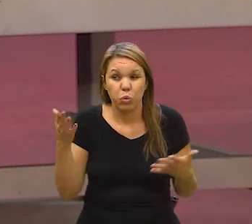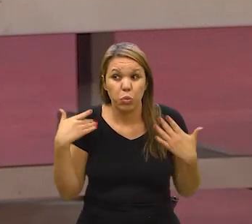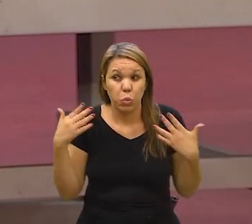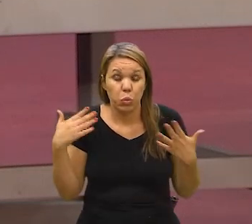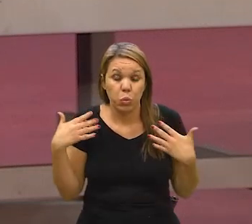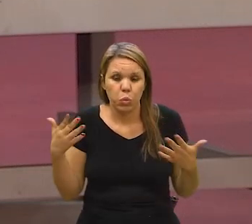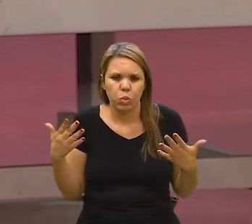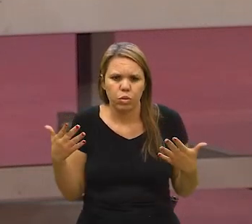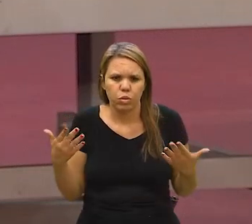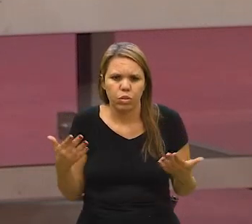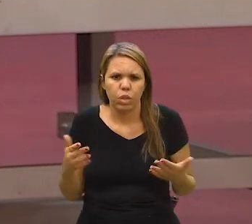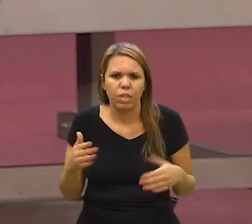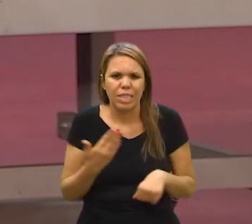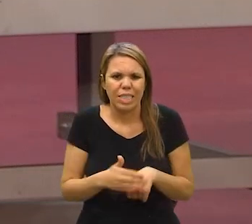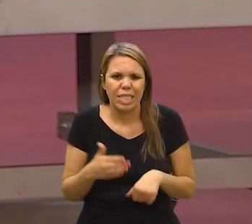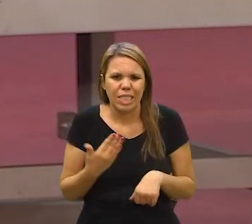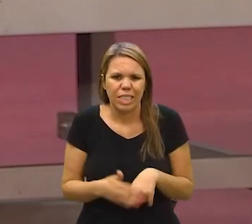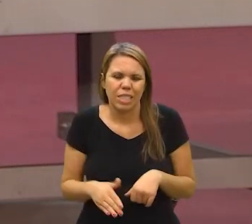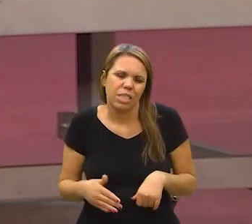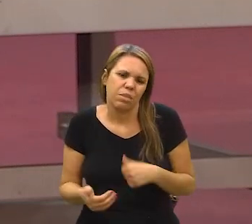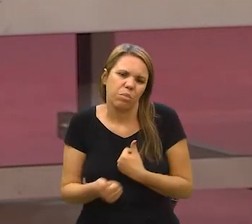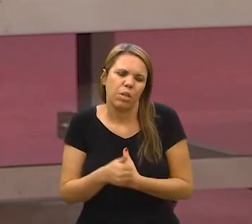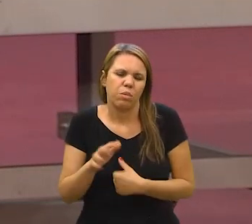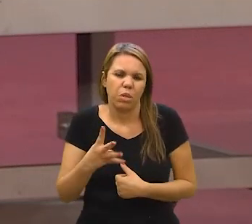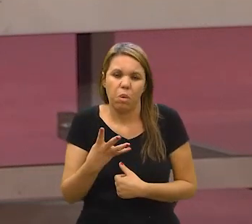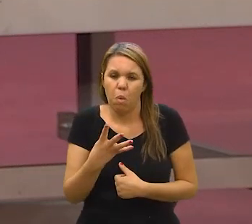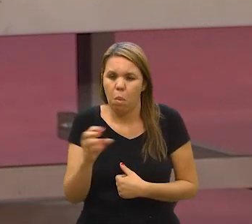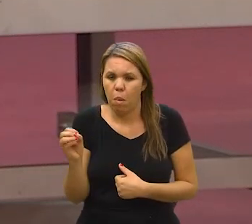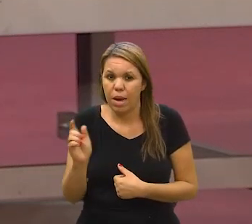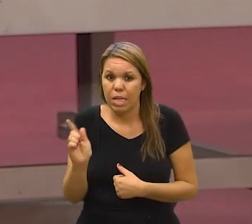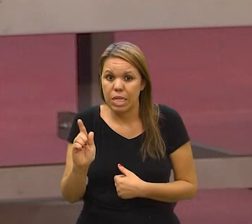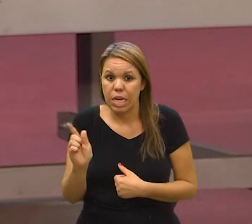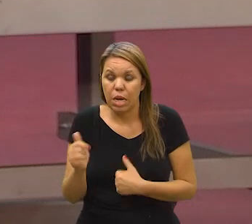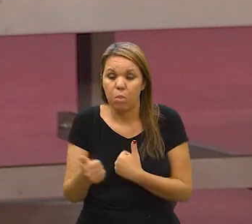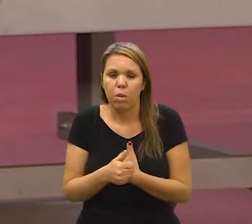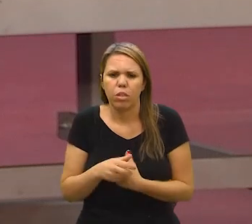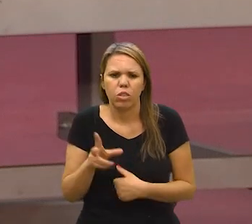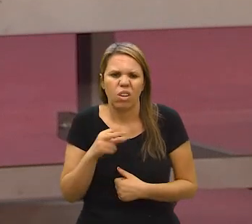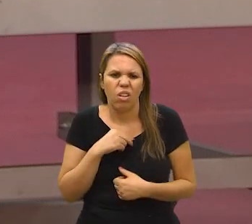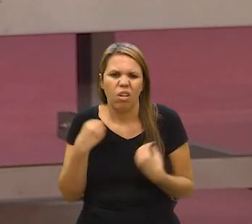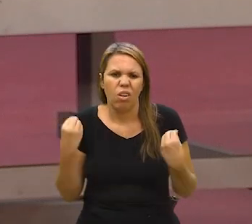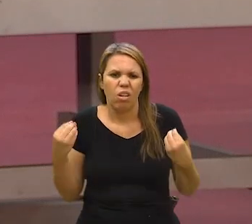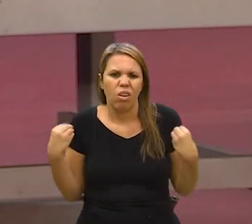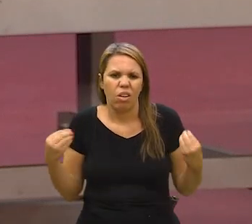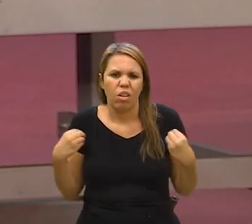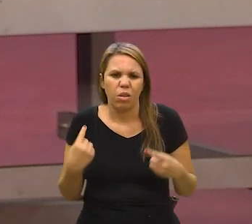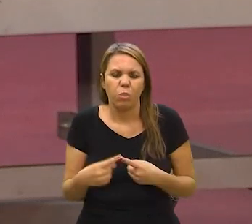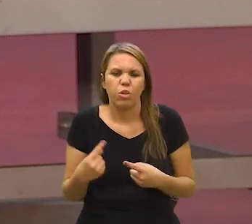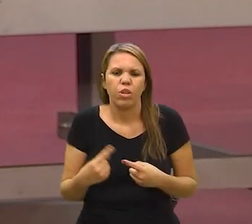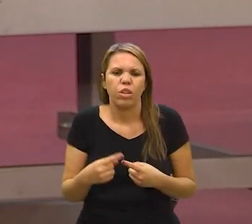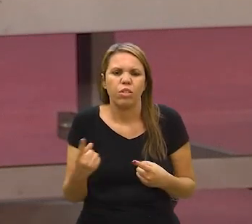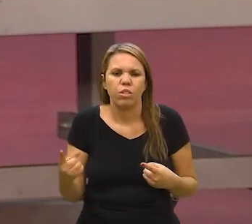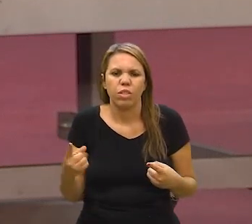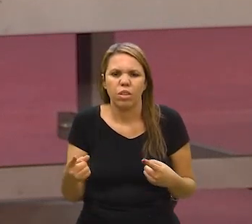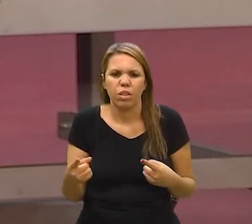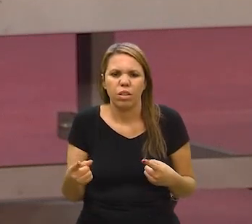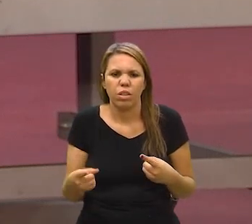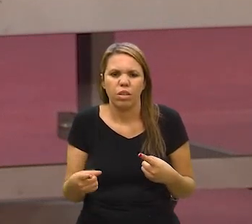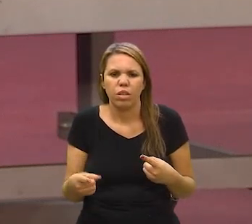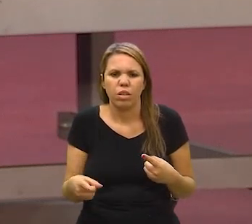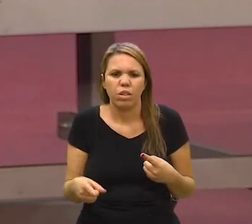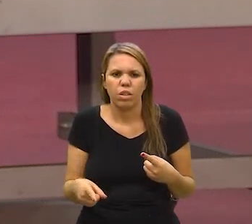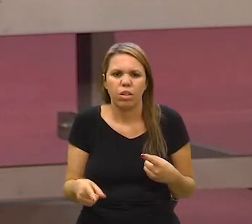tanto calor, mas a gente chega a treinar com temperatura perto dos 40 graus, né? Daí você fala assim, nossa, mas por que não tem um sistema